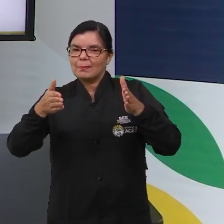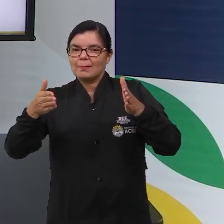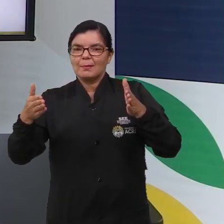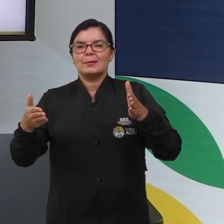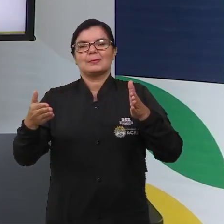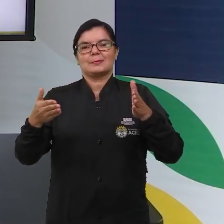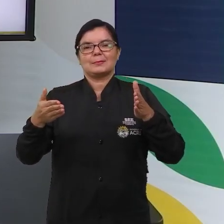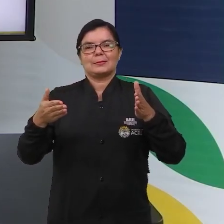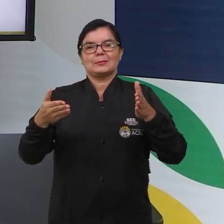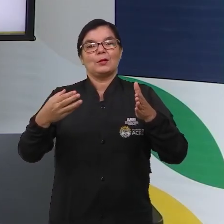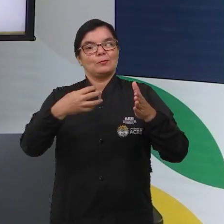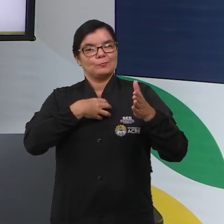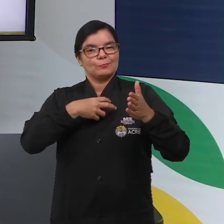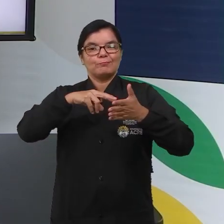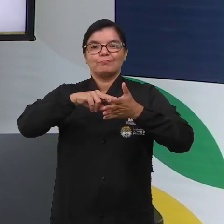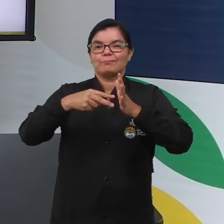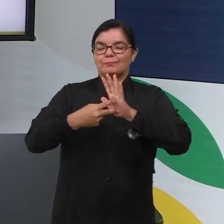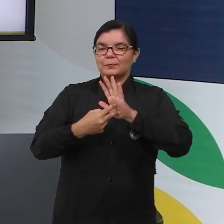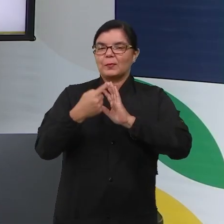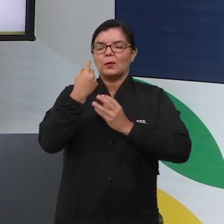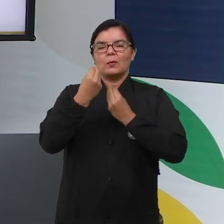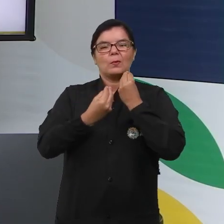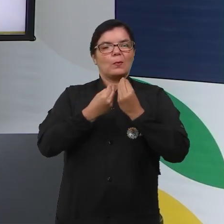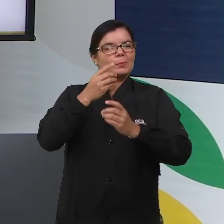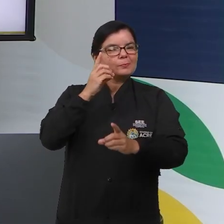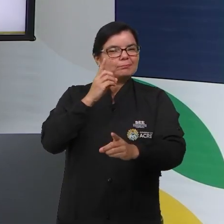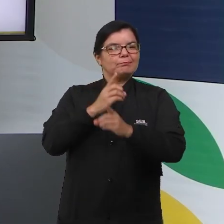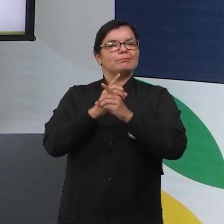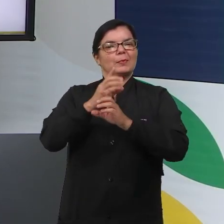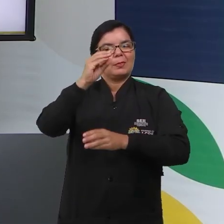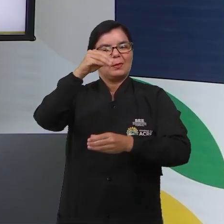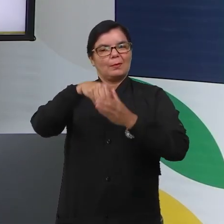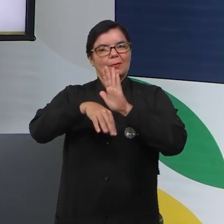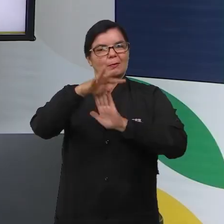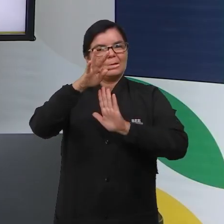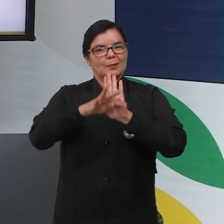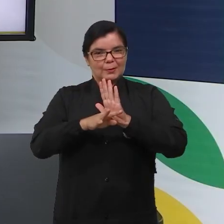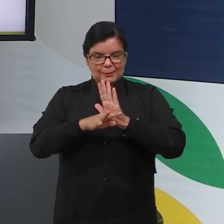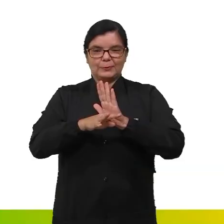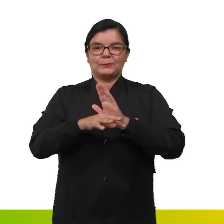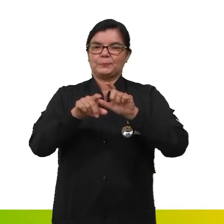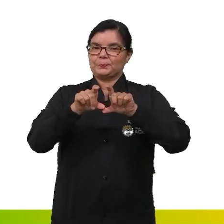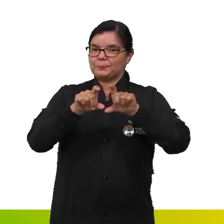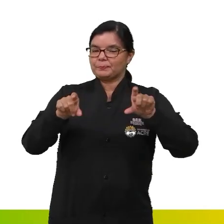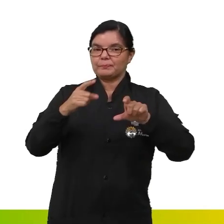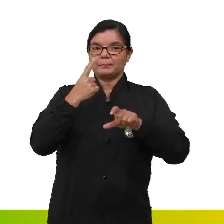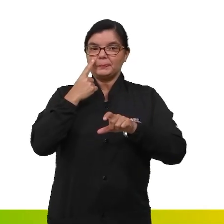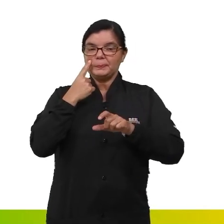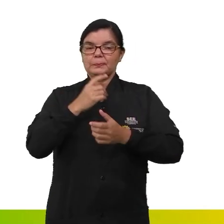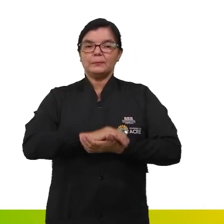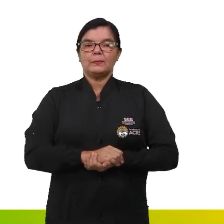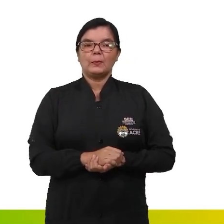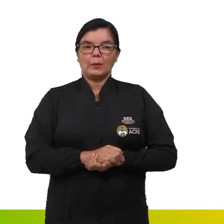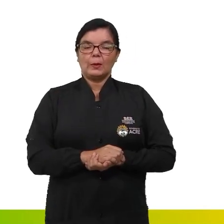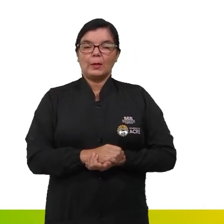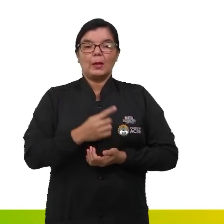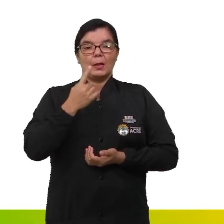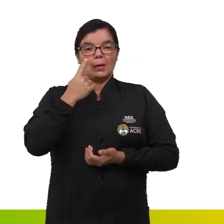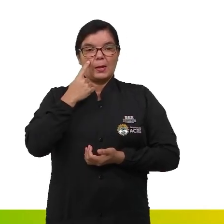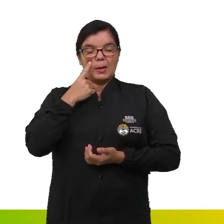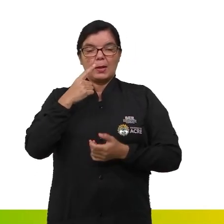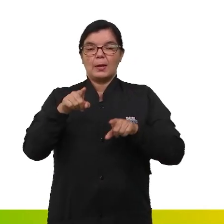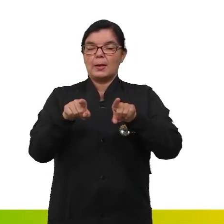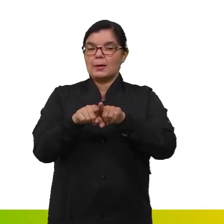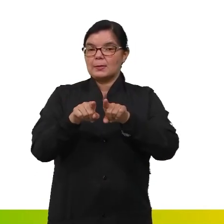lógica semântica. Olha só como pode ser identificado essa coesão textual no texto. Olha aí para mim na tela. Então, a